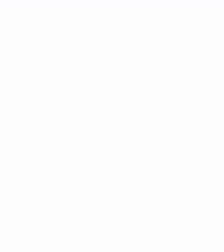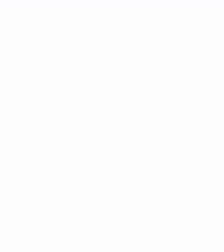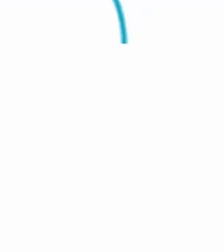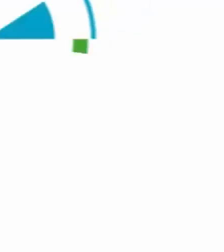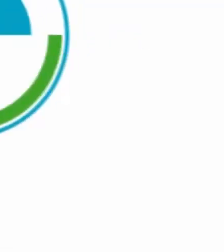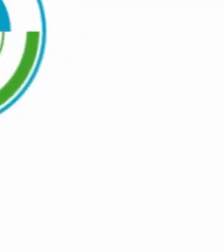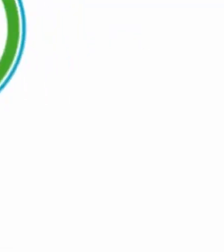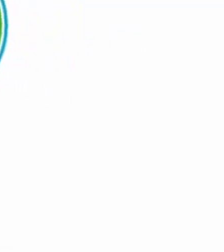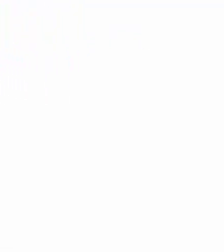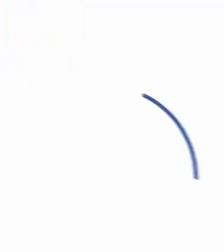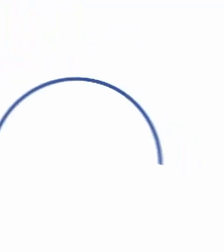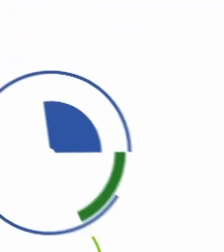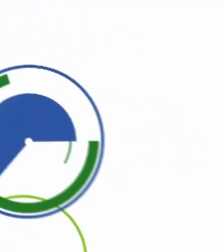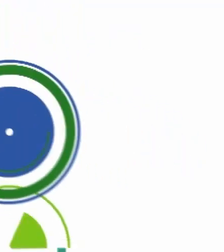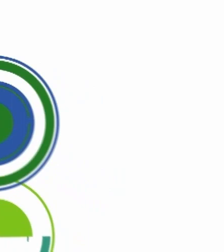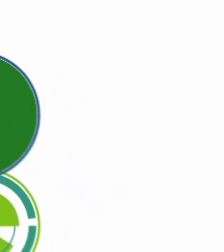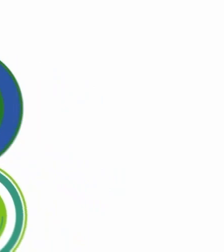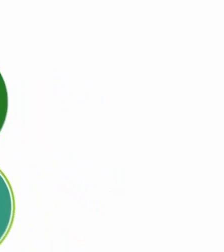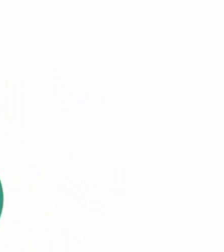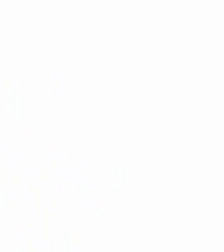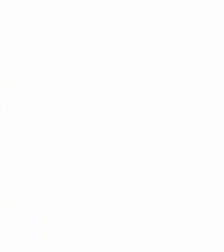E aí